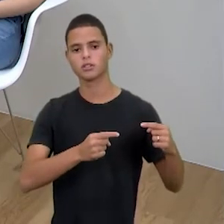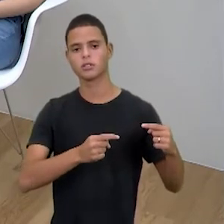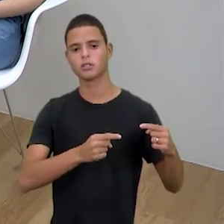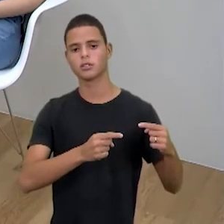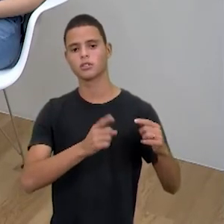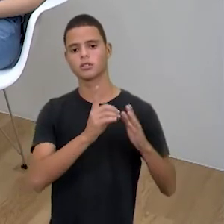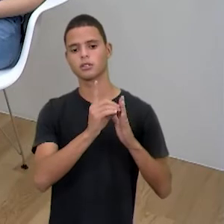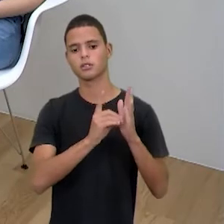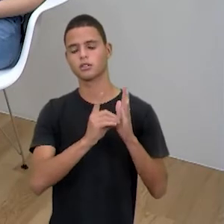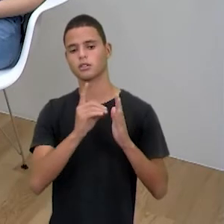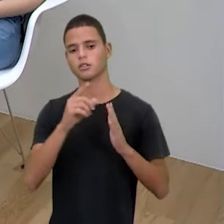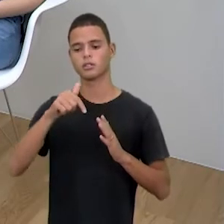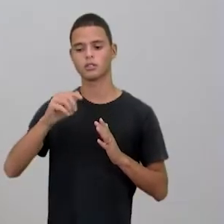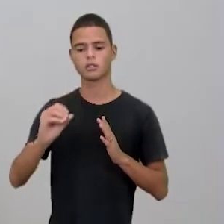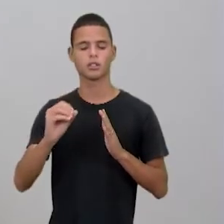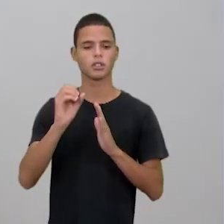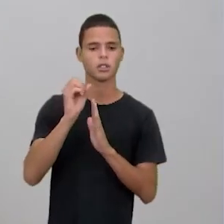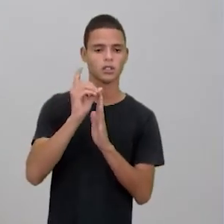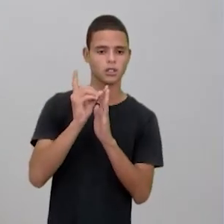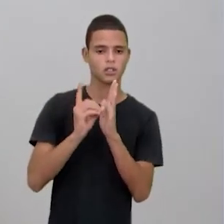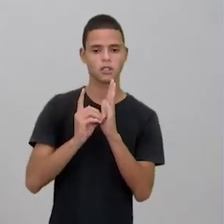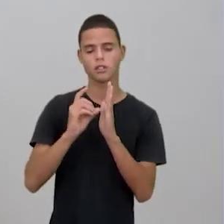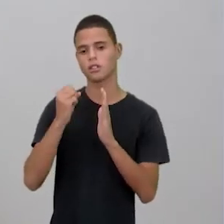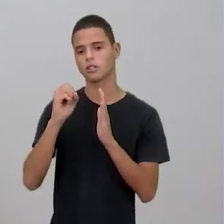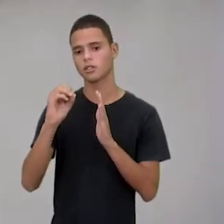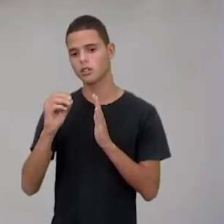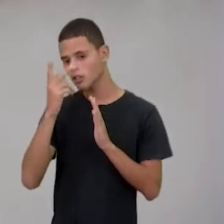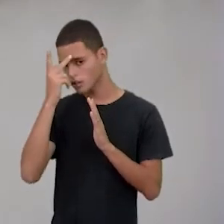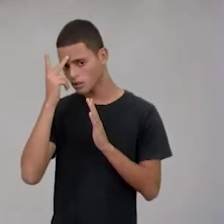auxiliaram aí no desenvolvimento da agricultura?